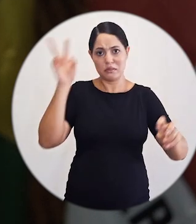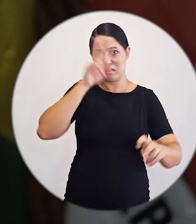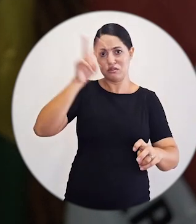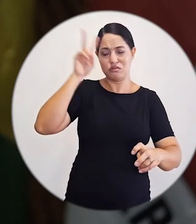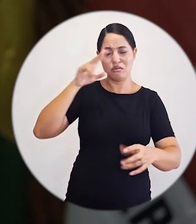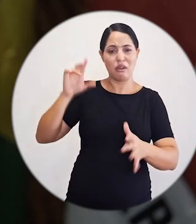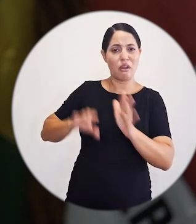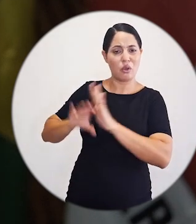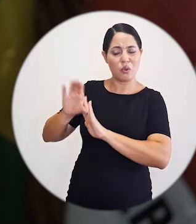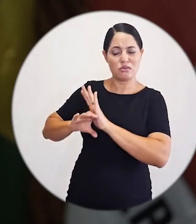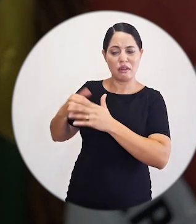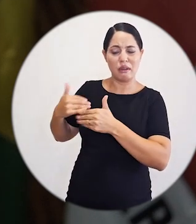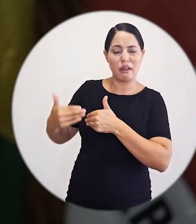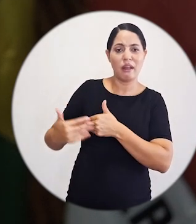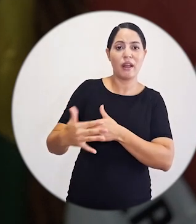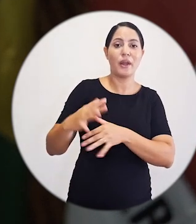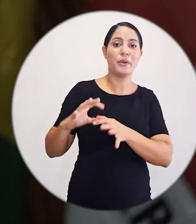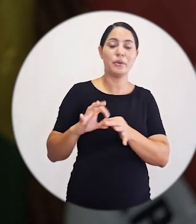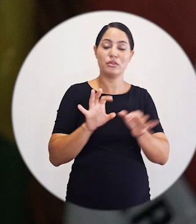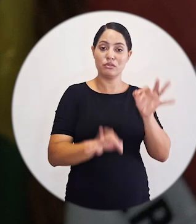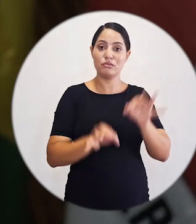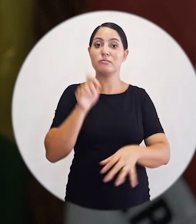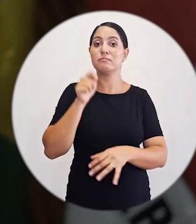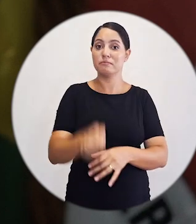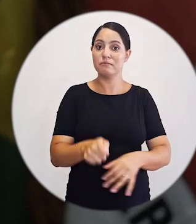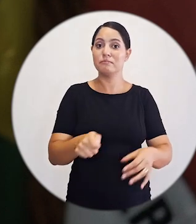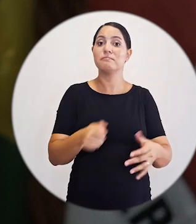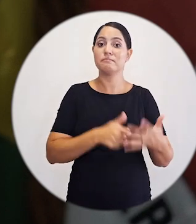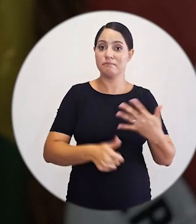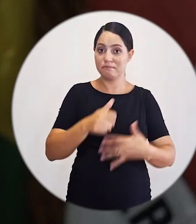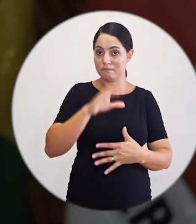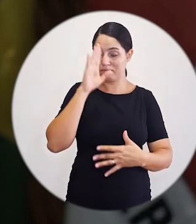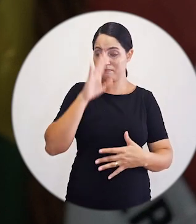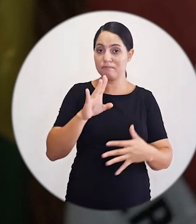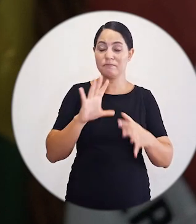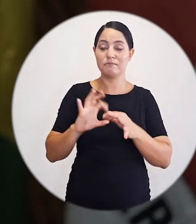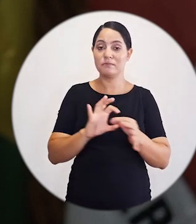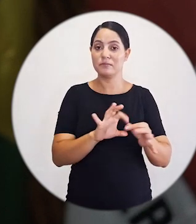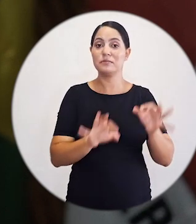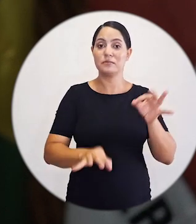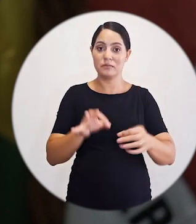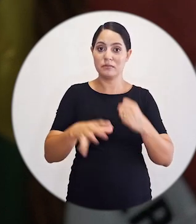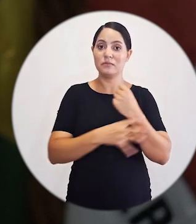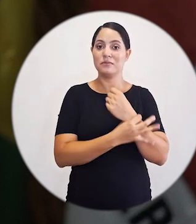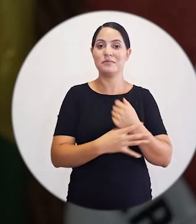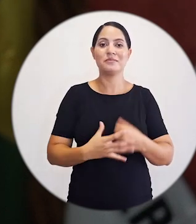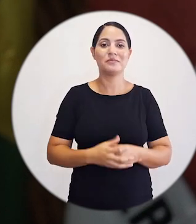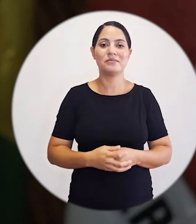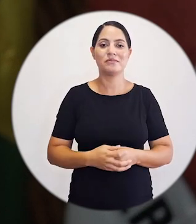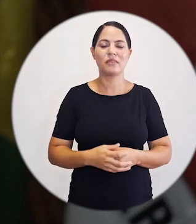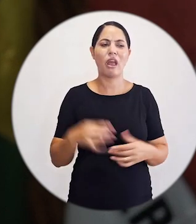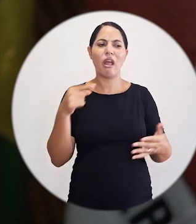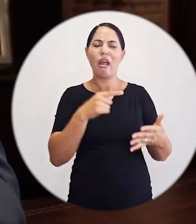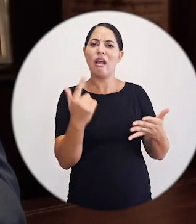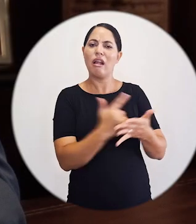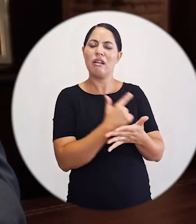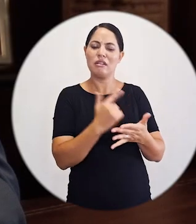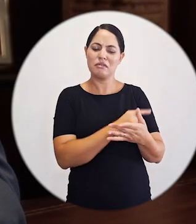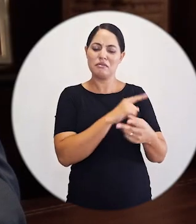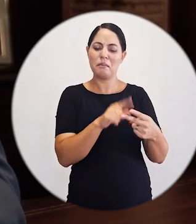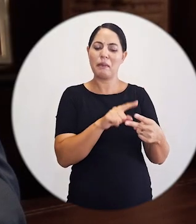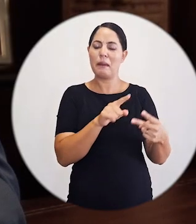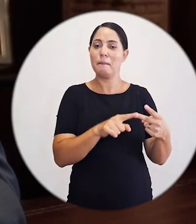fala sobre os aspectos históricos, conceituais, jurisprudenciais e principiológicos da segurança jurídica. O